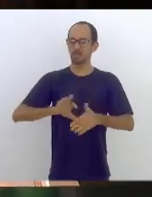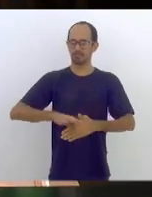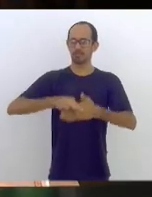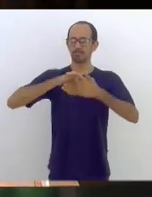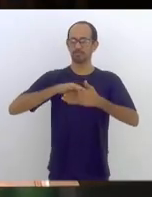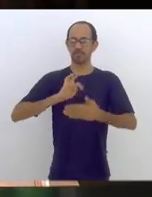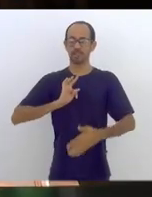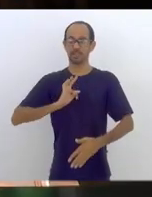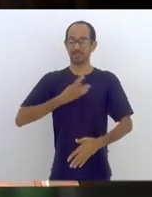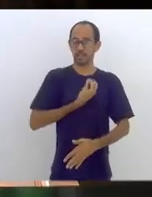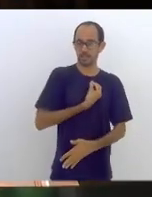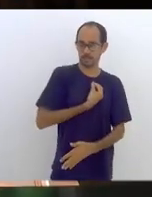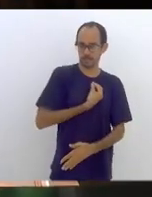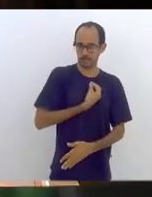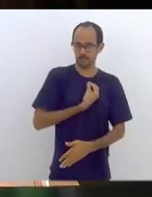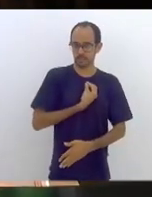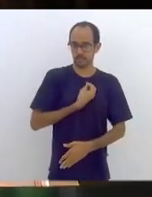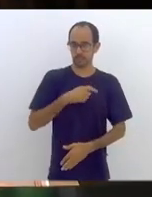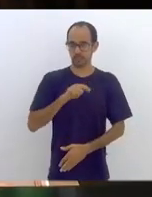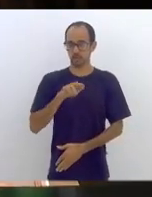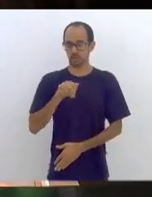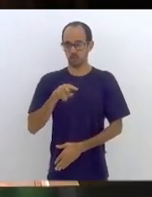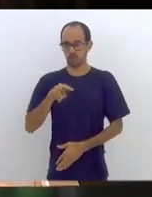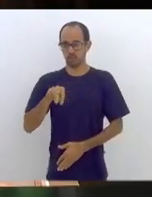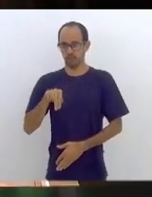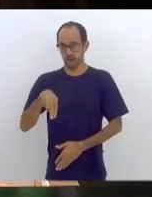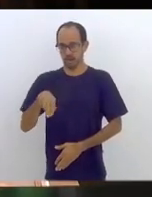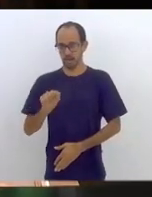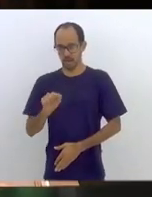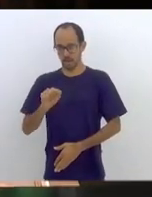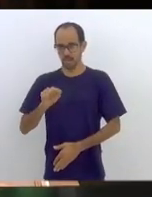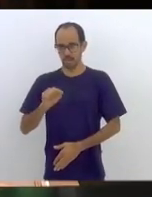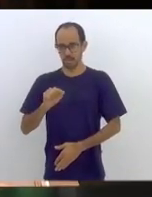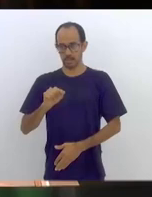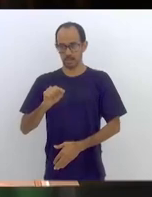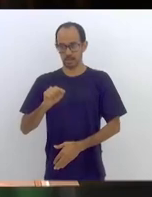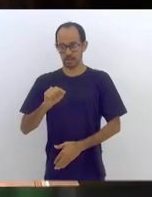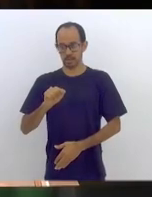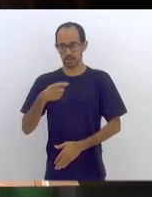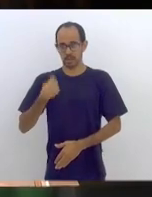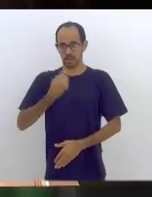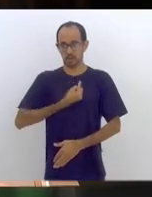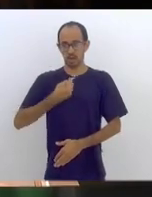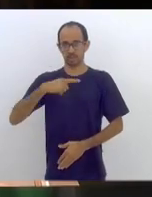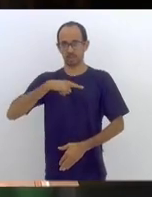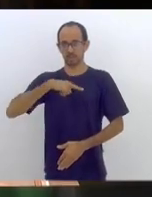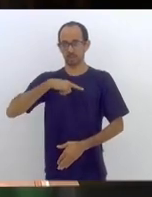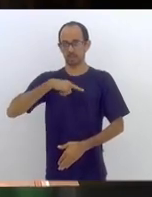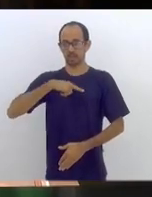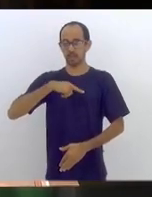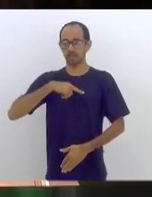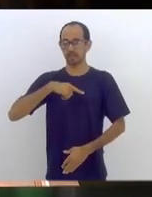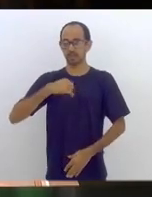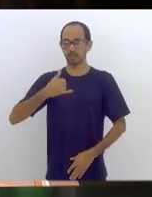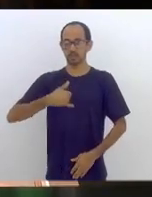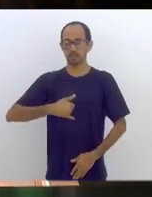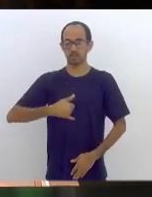Giovana Cardoso. Nós temos uma expectativa de vida de 35